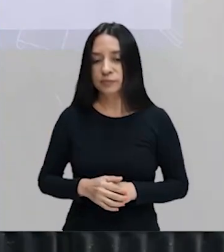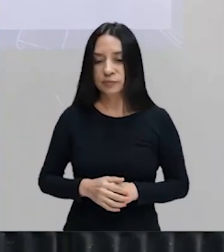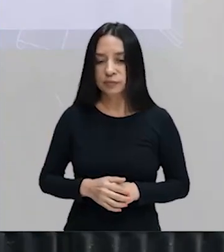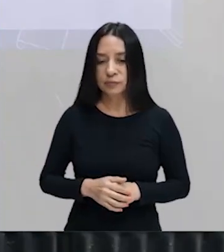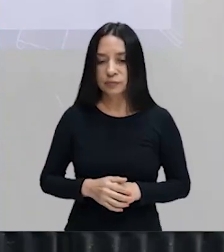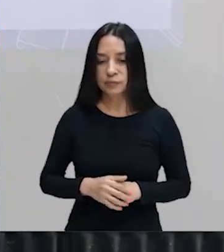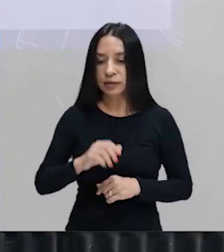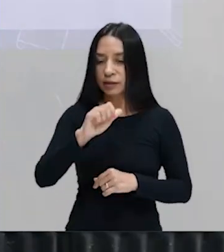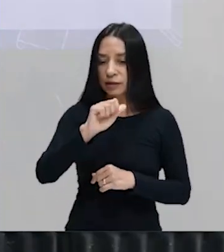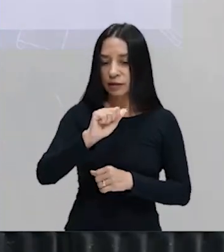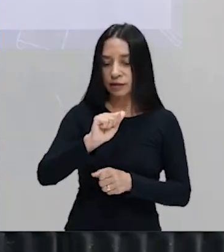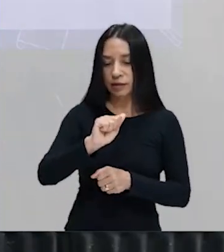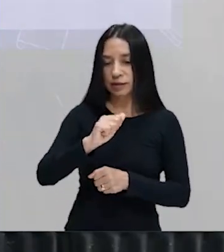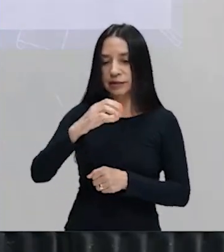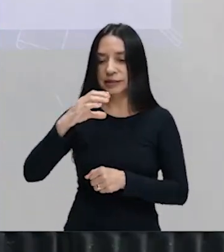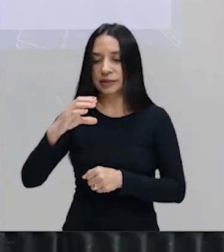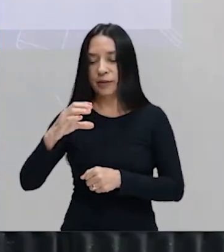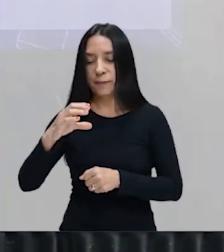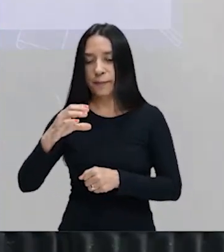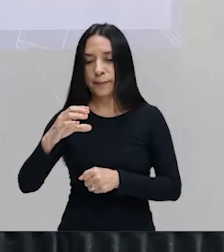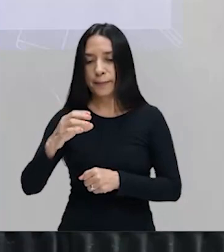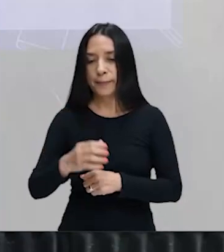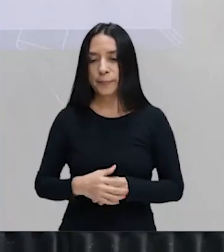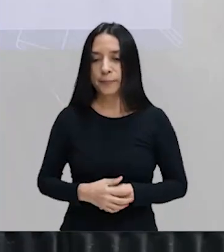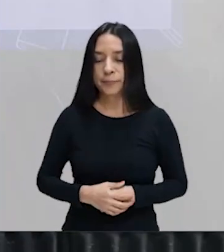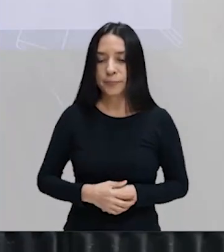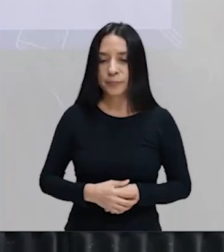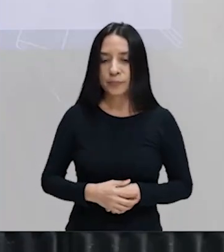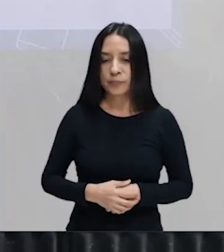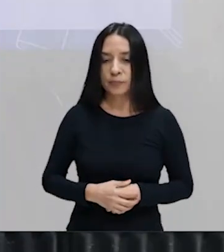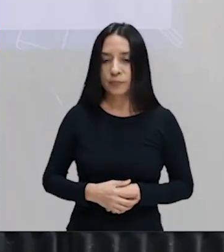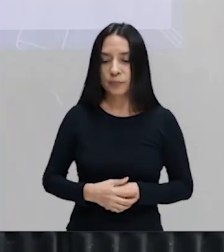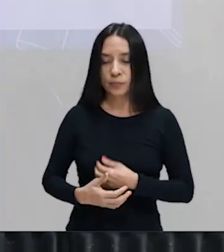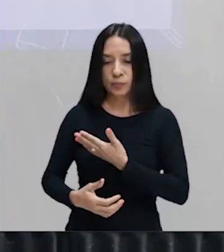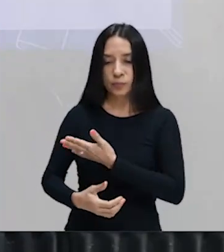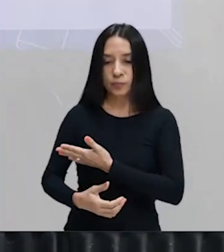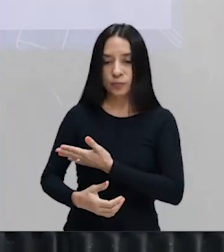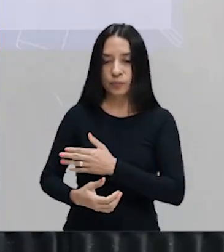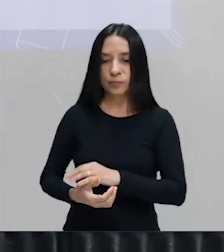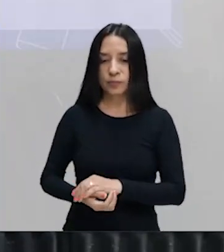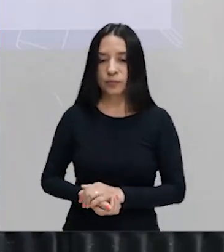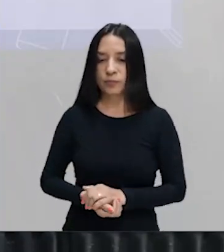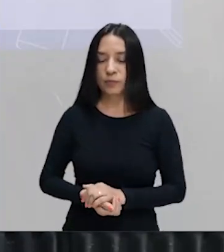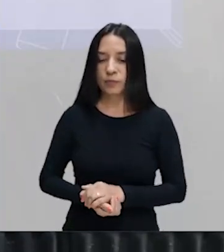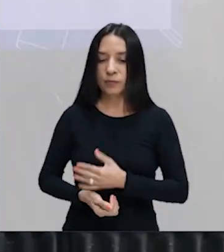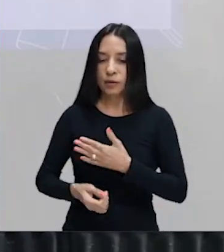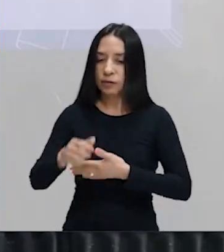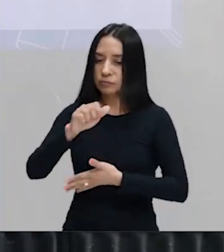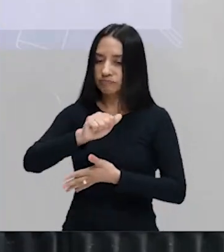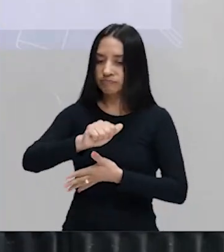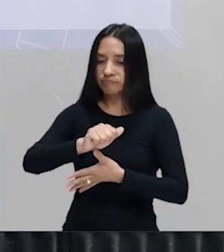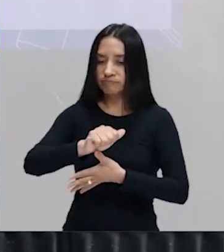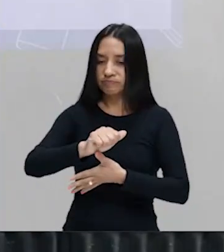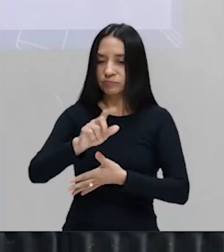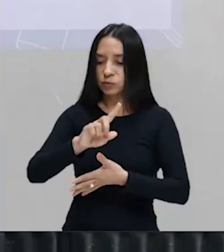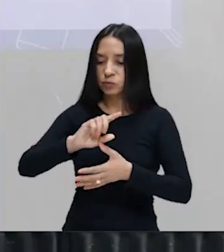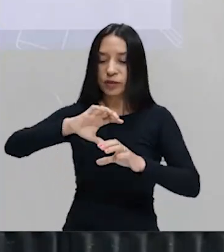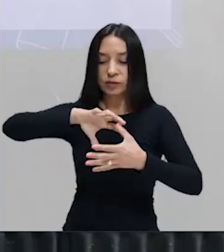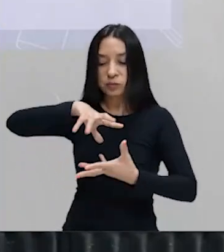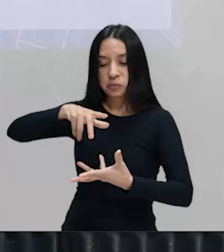antes de Cristo, tá? Necessariamente. Essa tradição erudita sinaliza o nascimento da filosofia no Oriente. Não, não é no